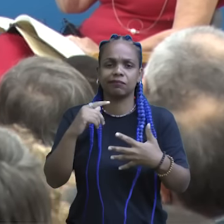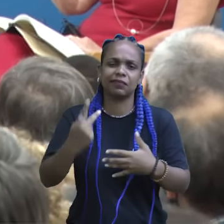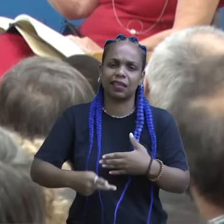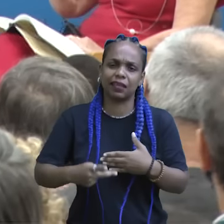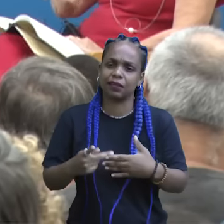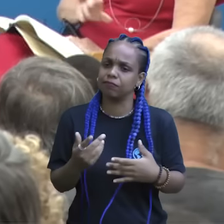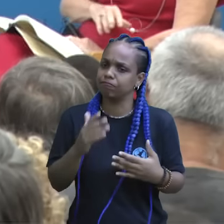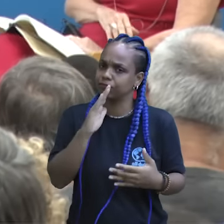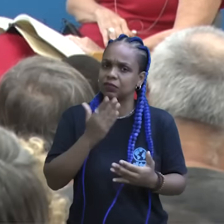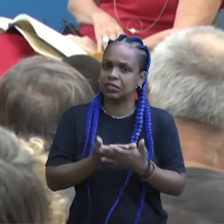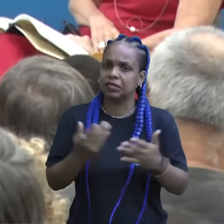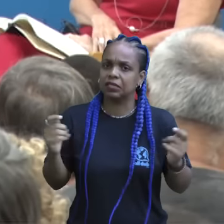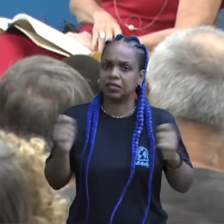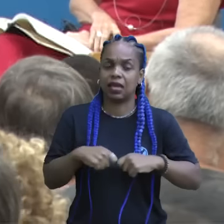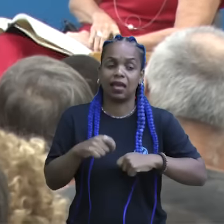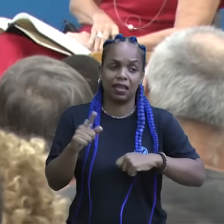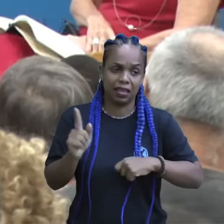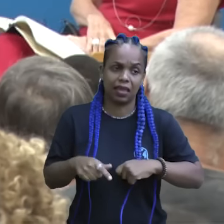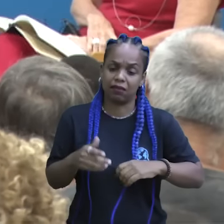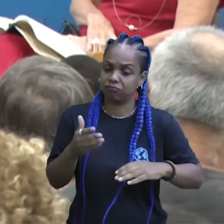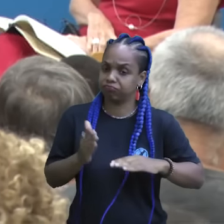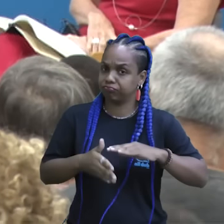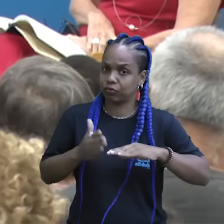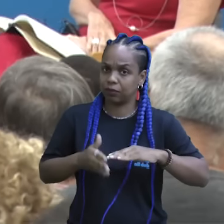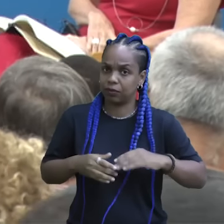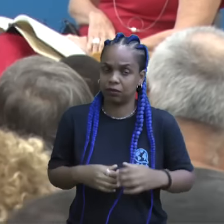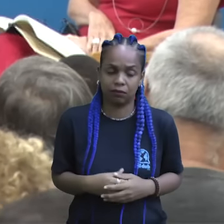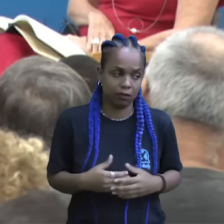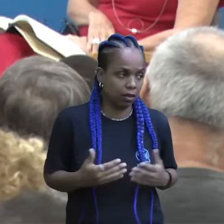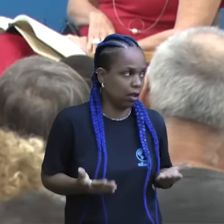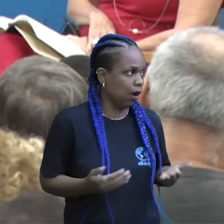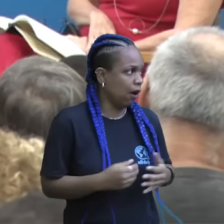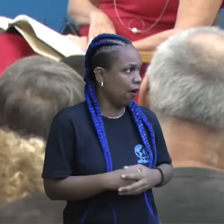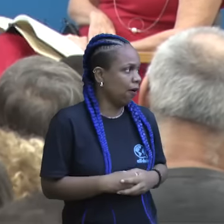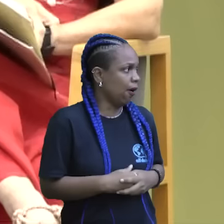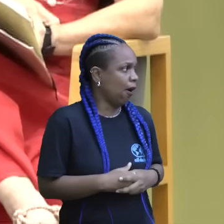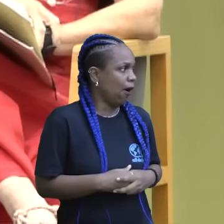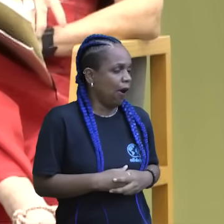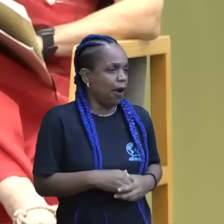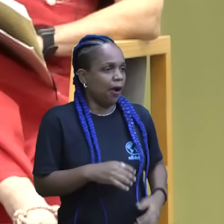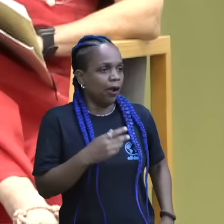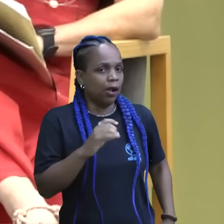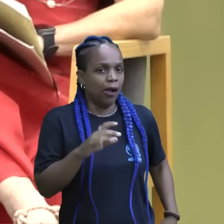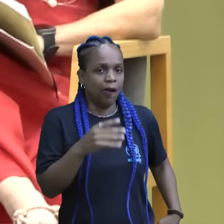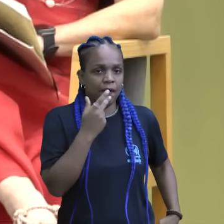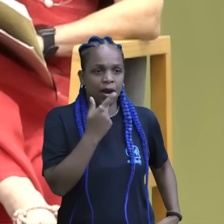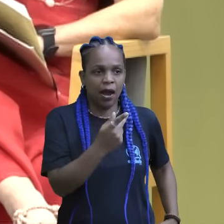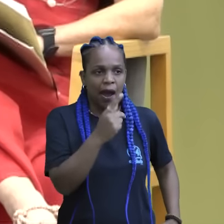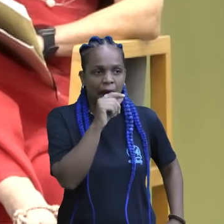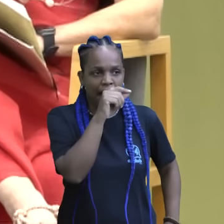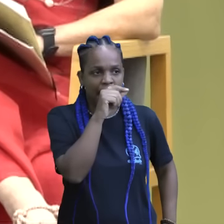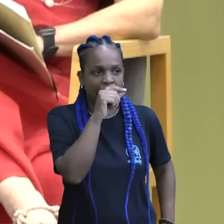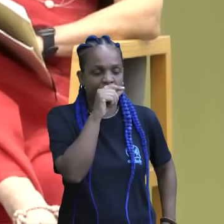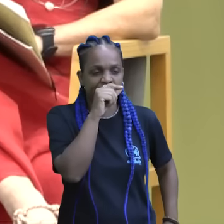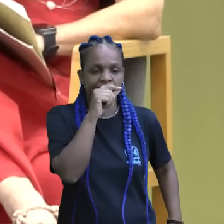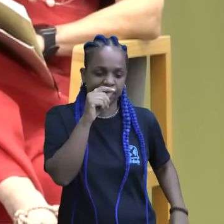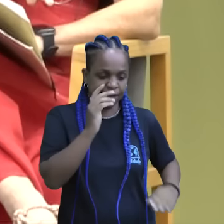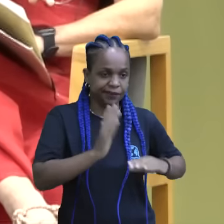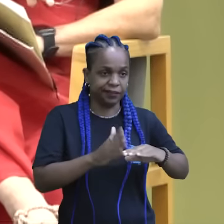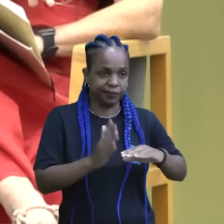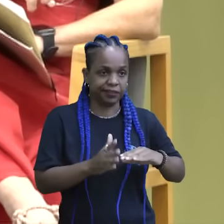falar, né, porque eu não cheguei até o contemporâneo, é curioso que eu tenho observado que hoje o romance